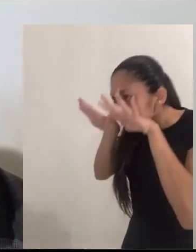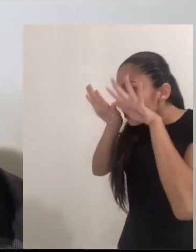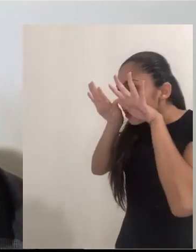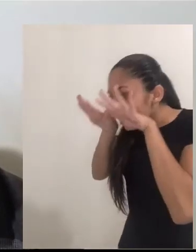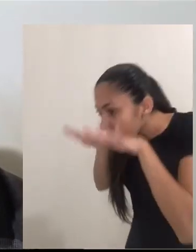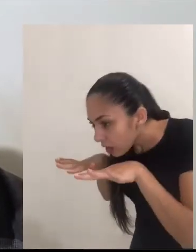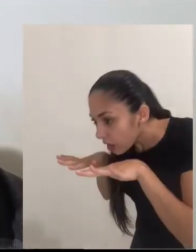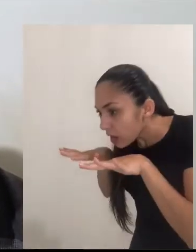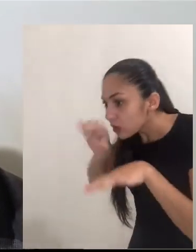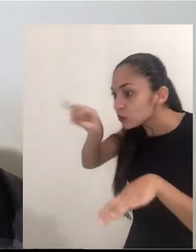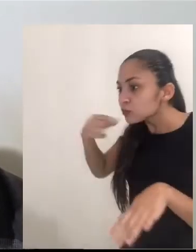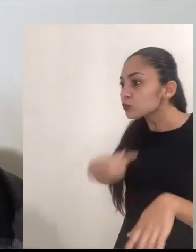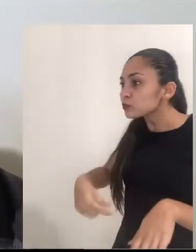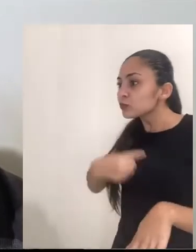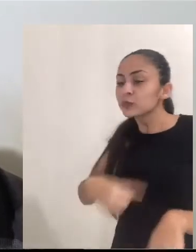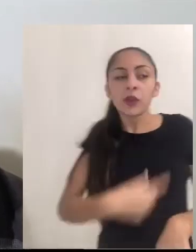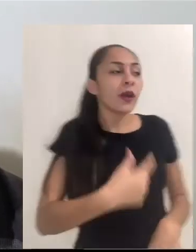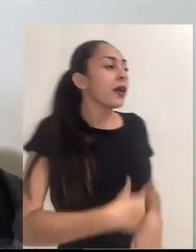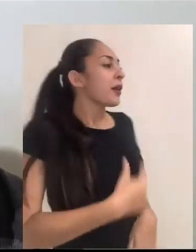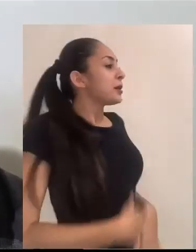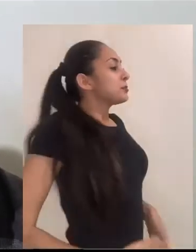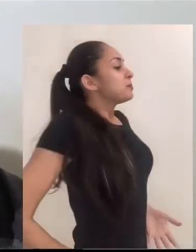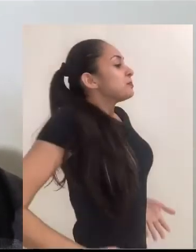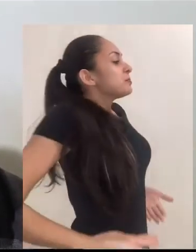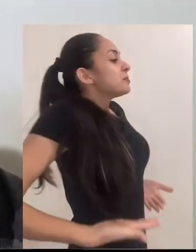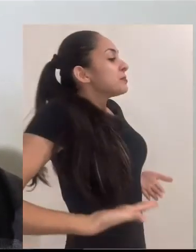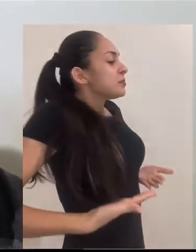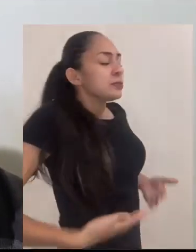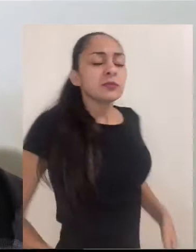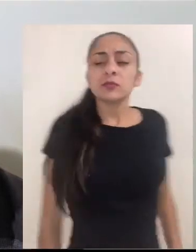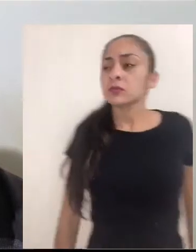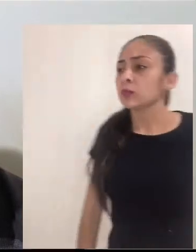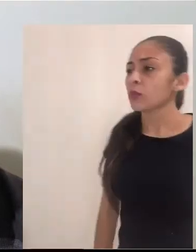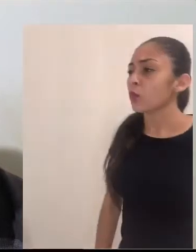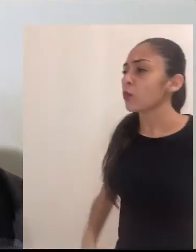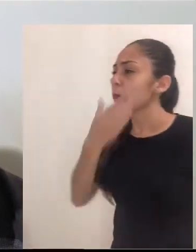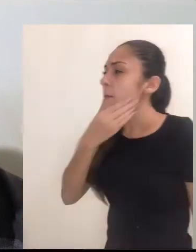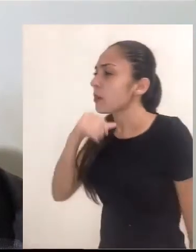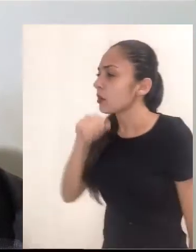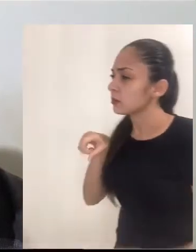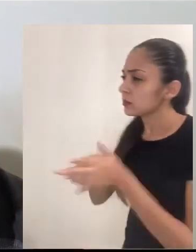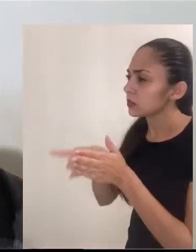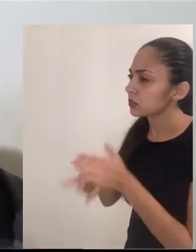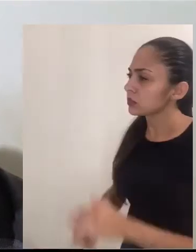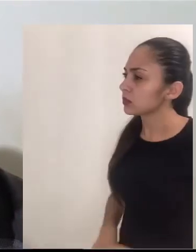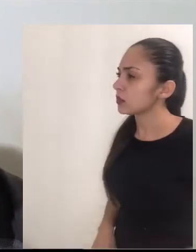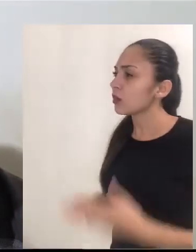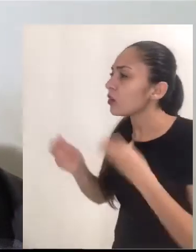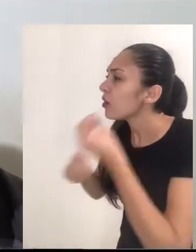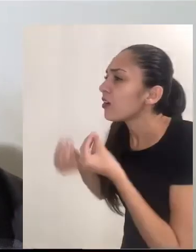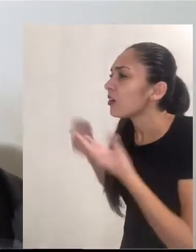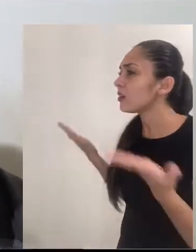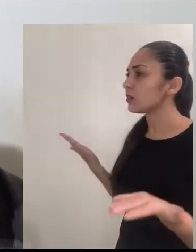viremos eu e tua mãe e teus irmãos a inclinar-nos perante ti em terra? Seus irmãos tinham ciúmes, o pai,